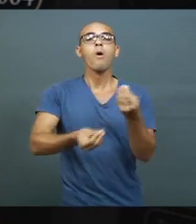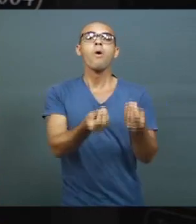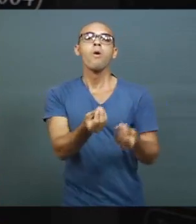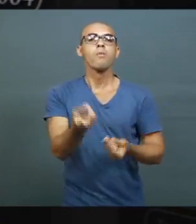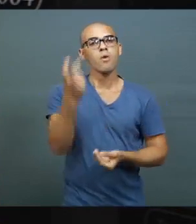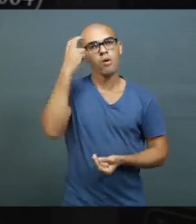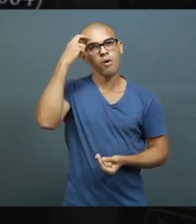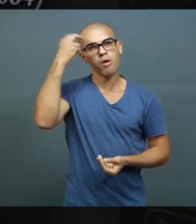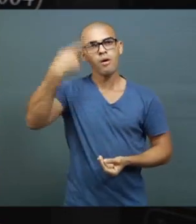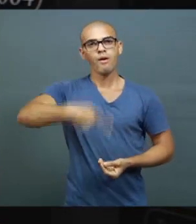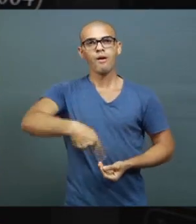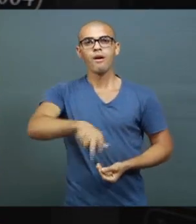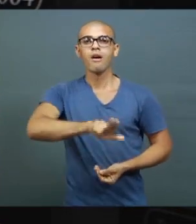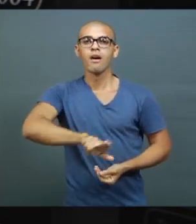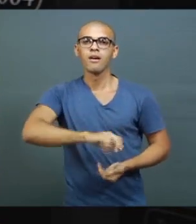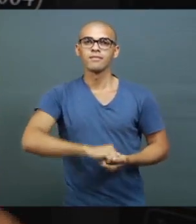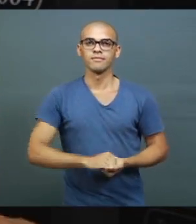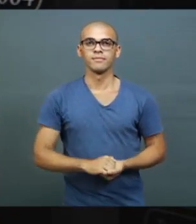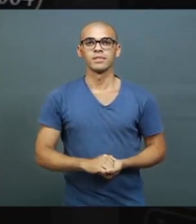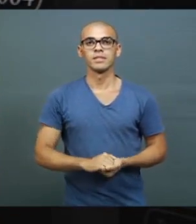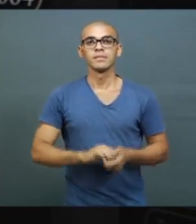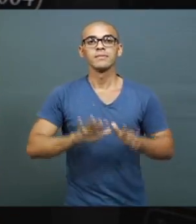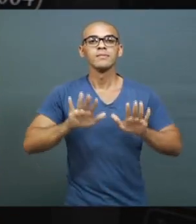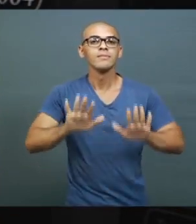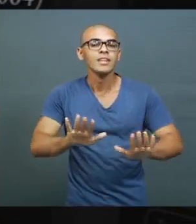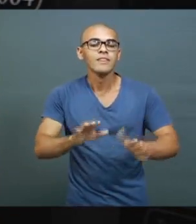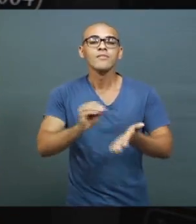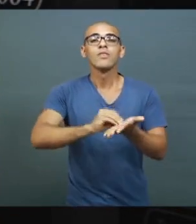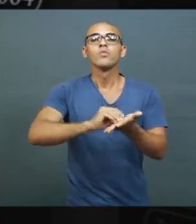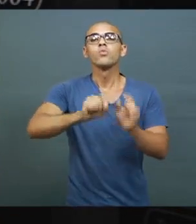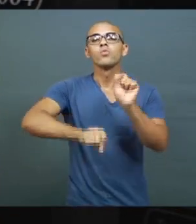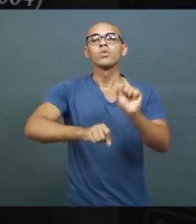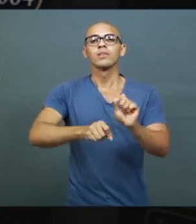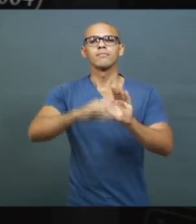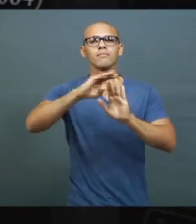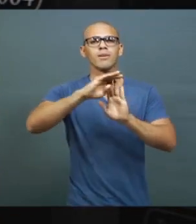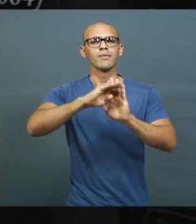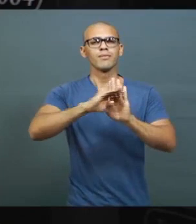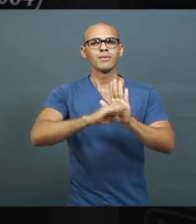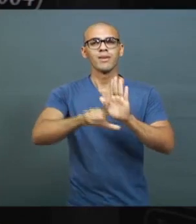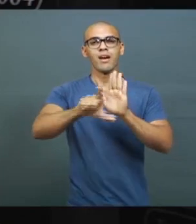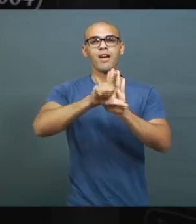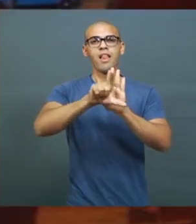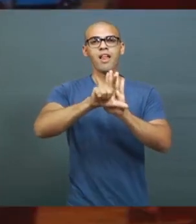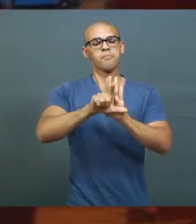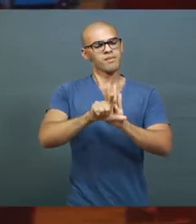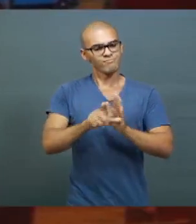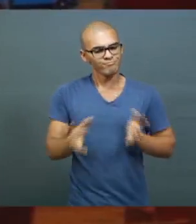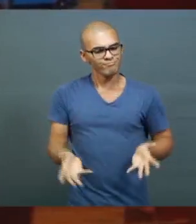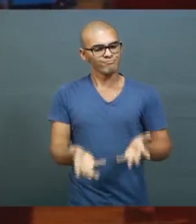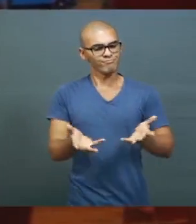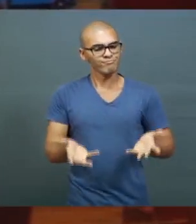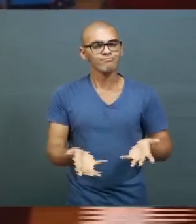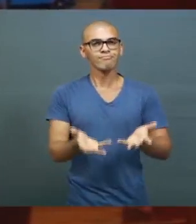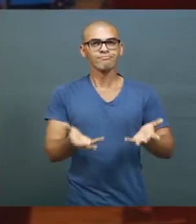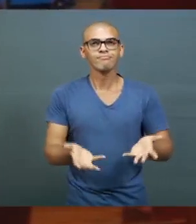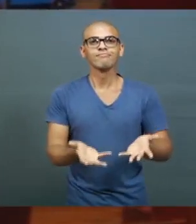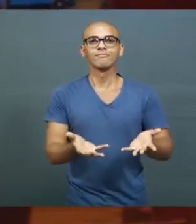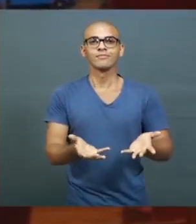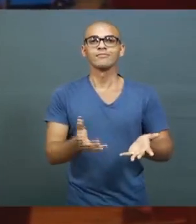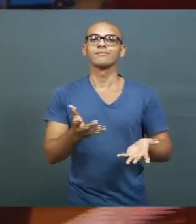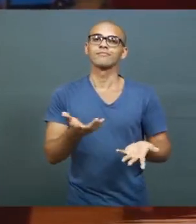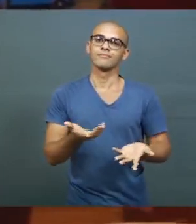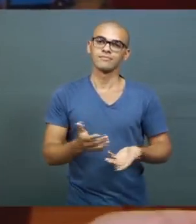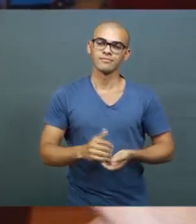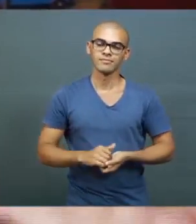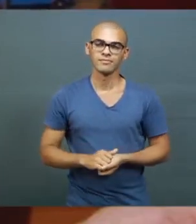em contrapartida, não tem uma política pública para manutenção e preservação desses espaços. A secretária de Cultura de